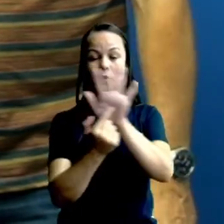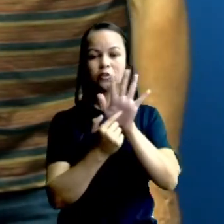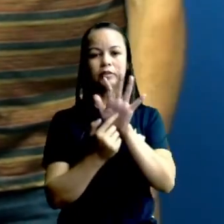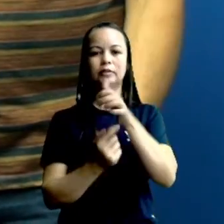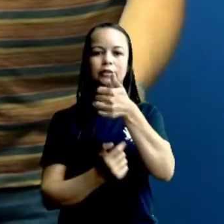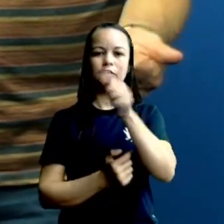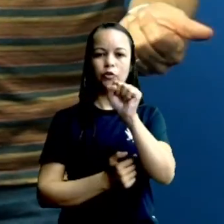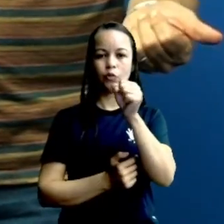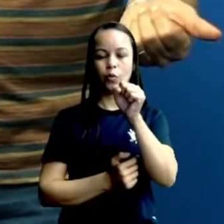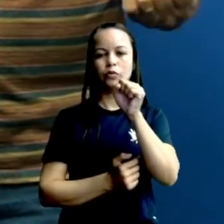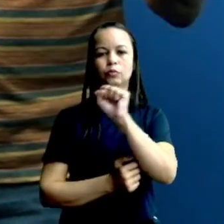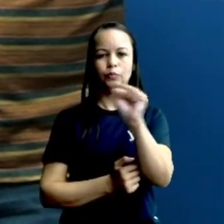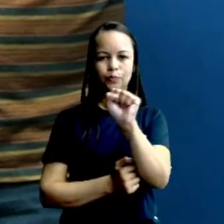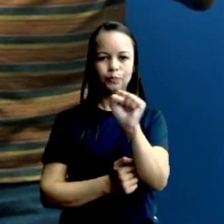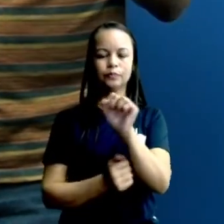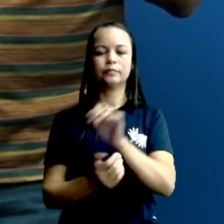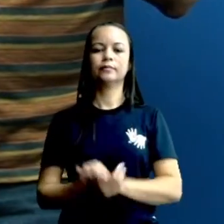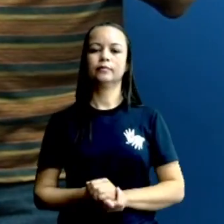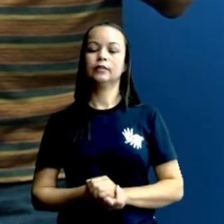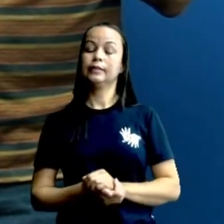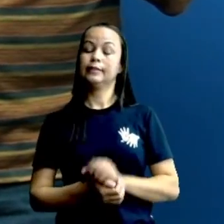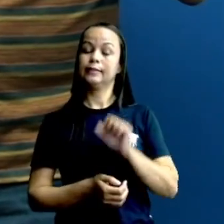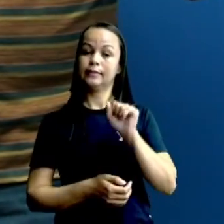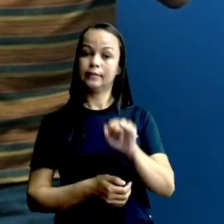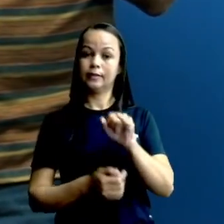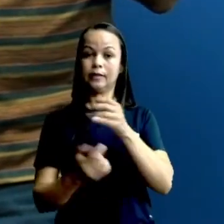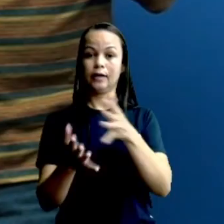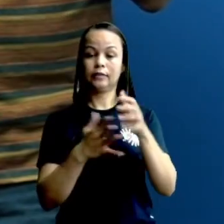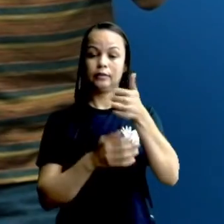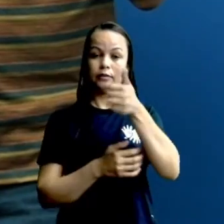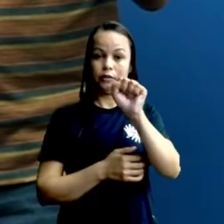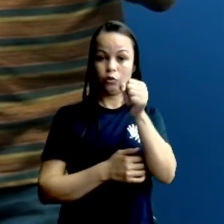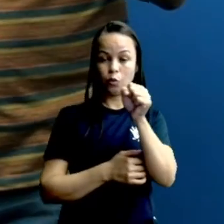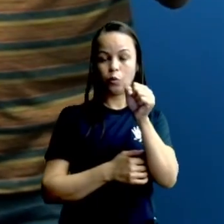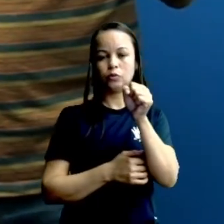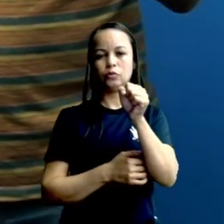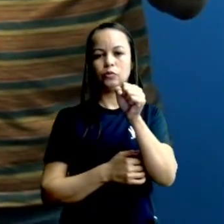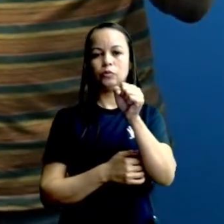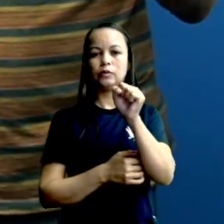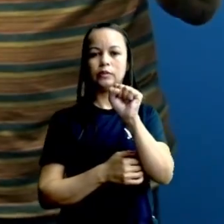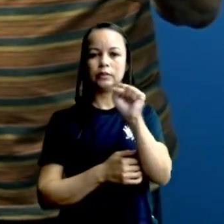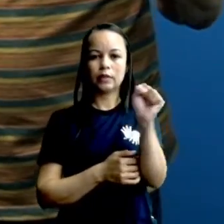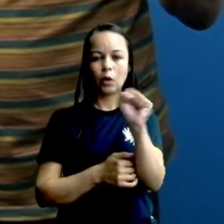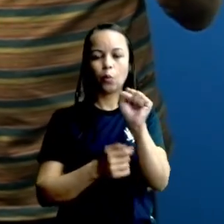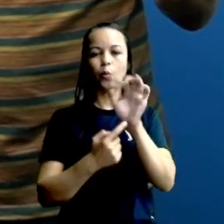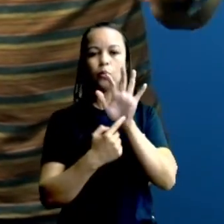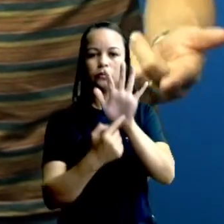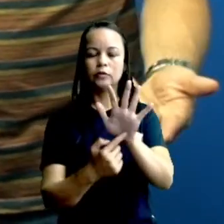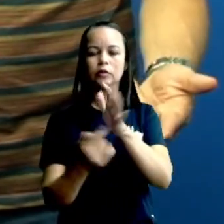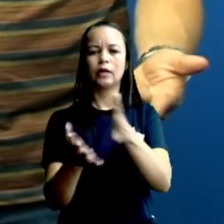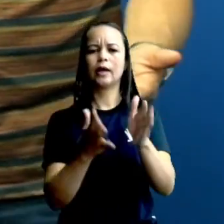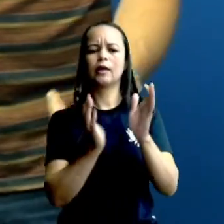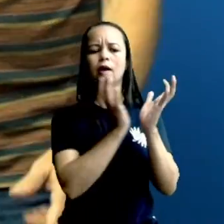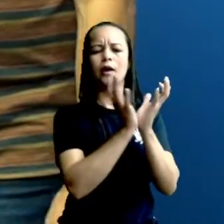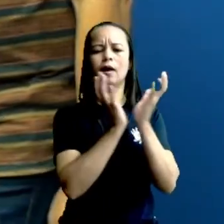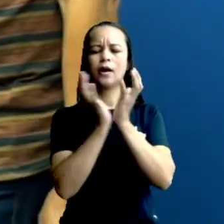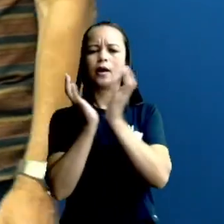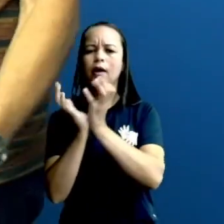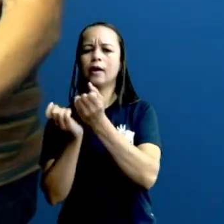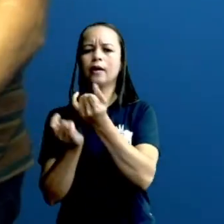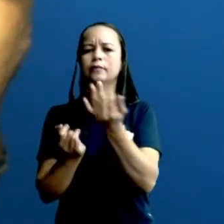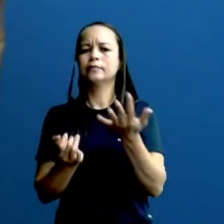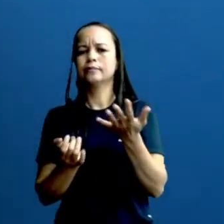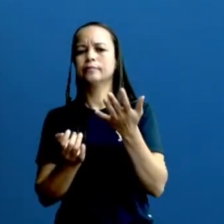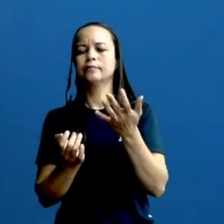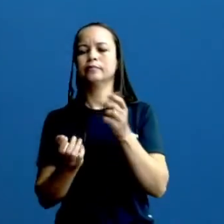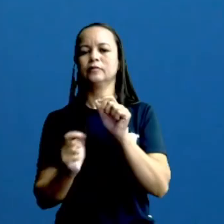18 segundos. Então, se cada aparição vai durar 18 segundos, quantas aparições cada partido vai ter? É